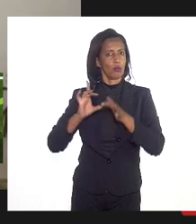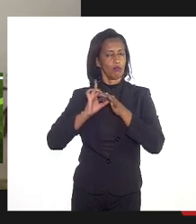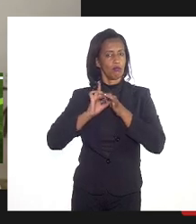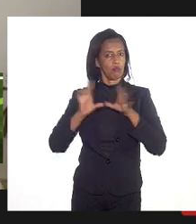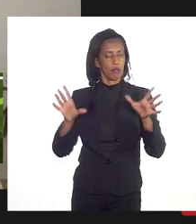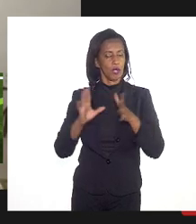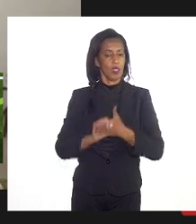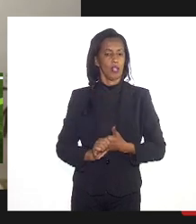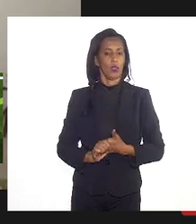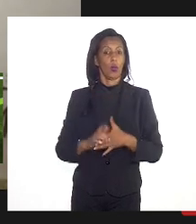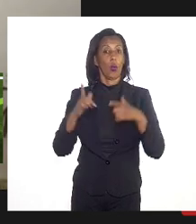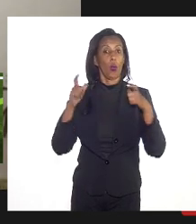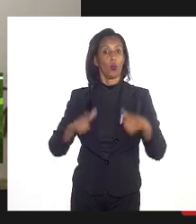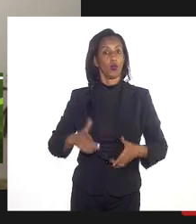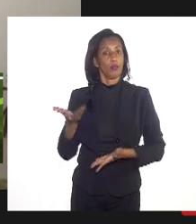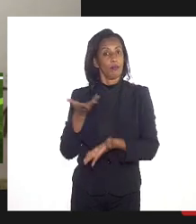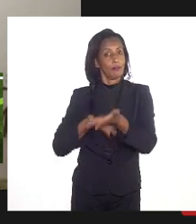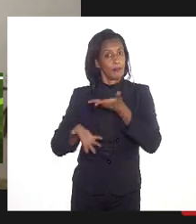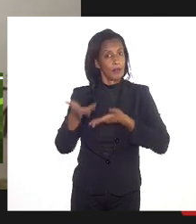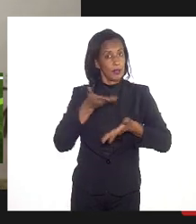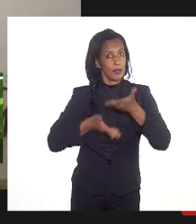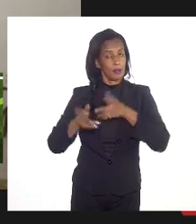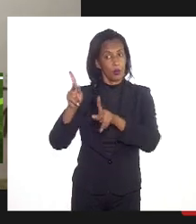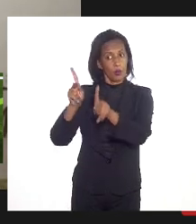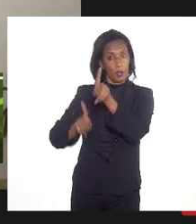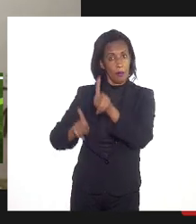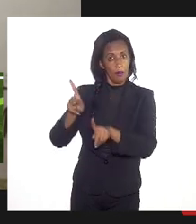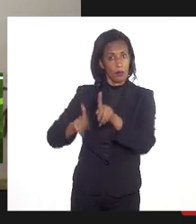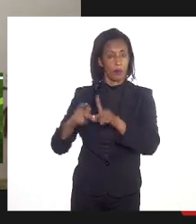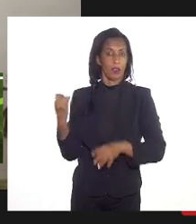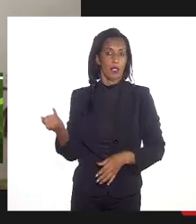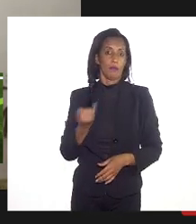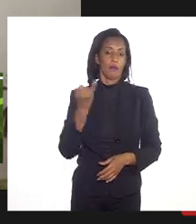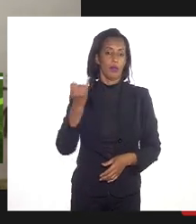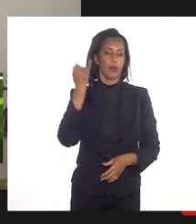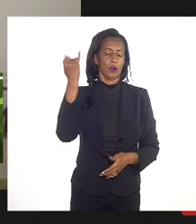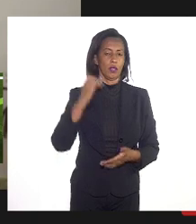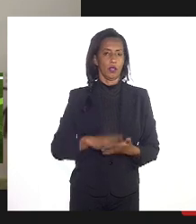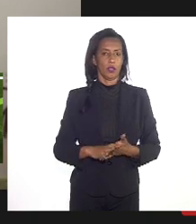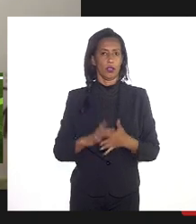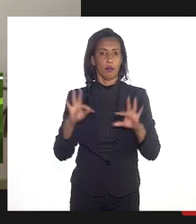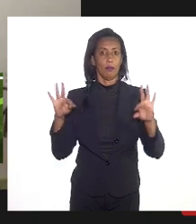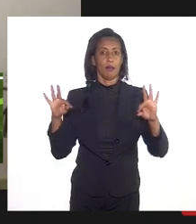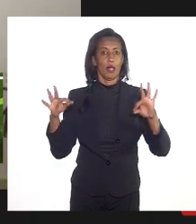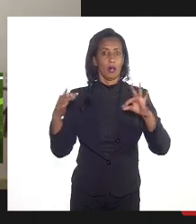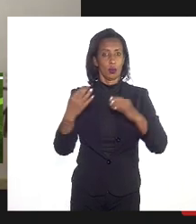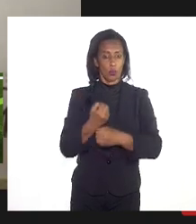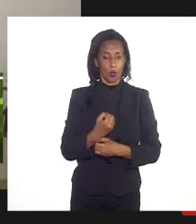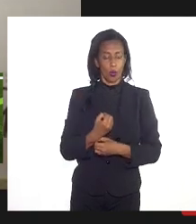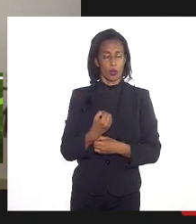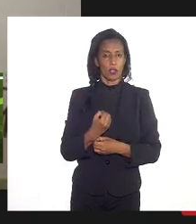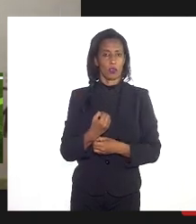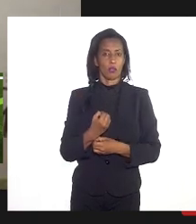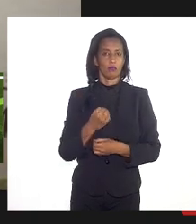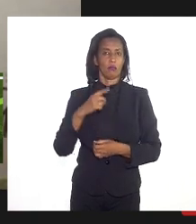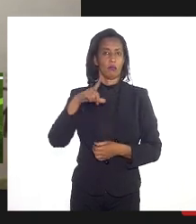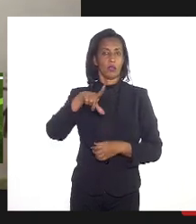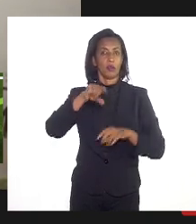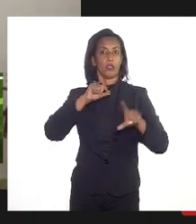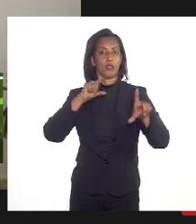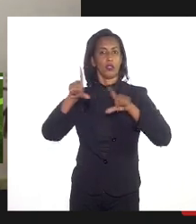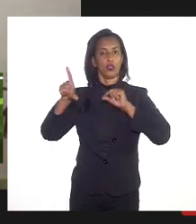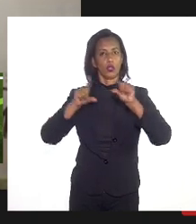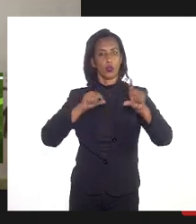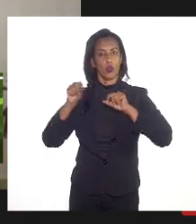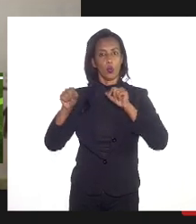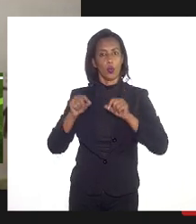direito, onde a participação da população é fundamental e importante para as tomadas de decisões, seja no